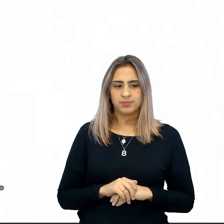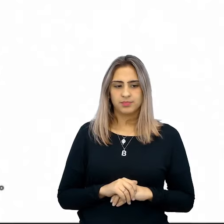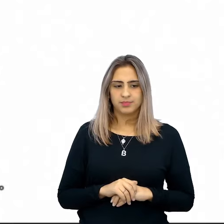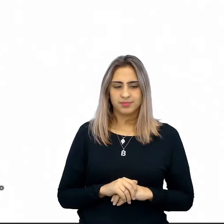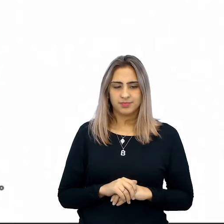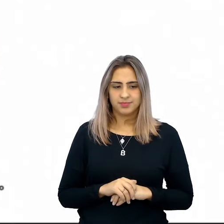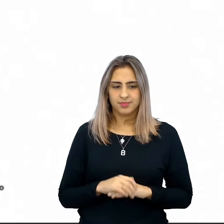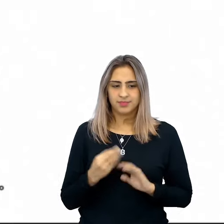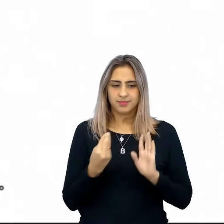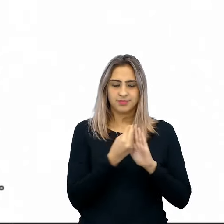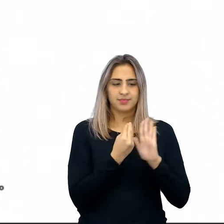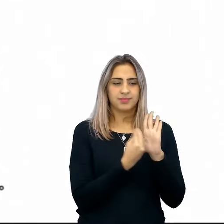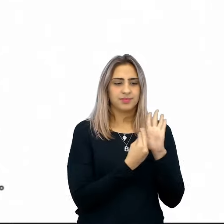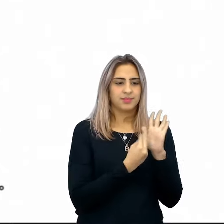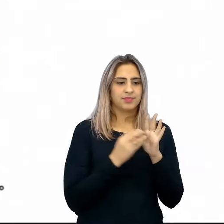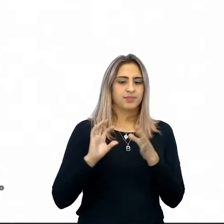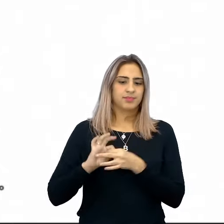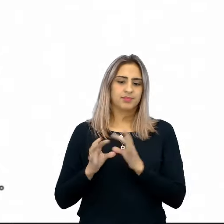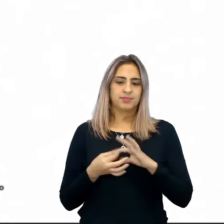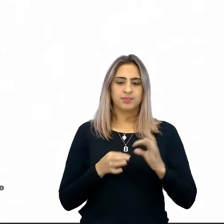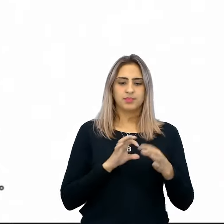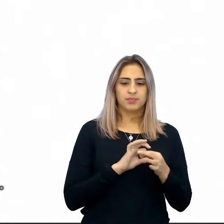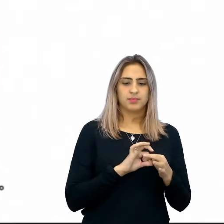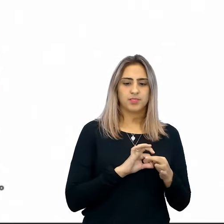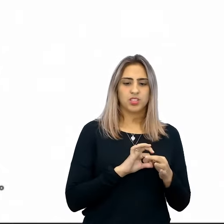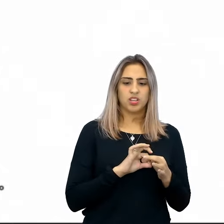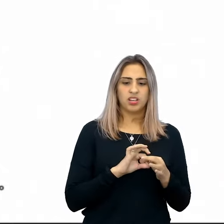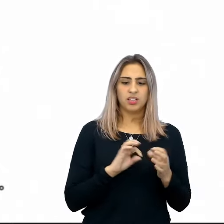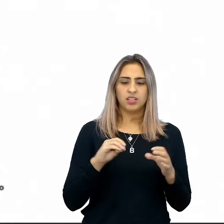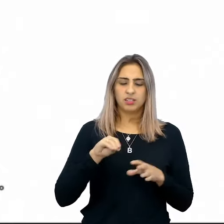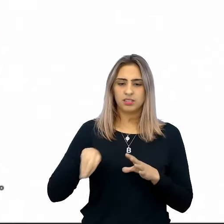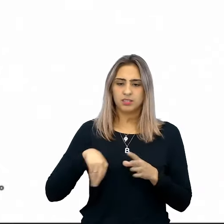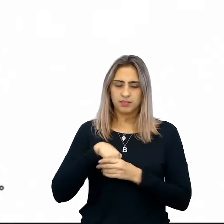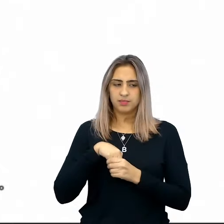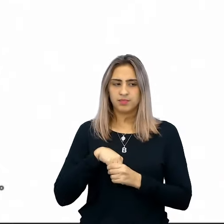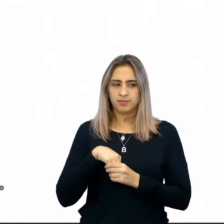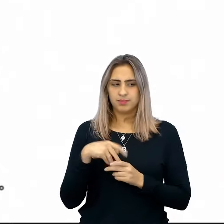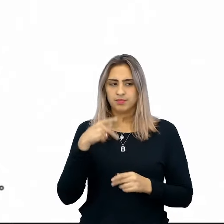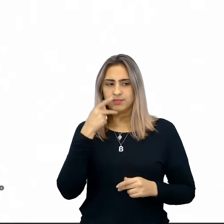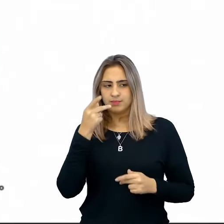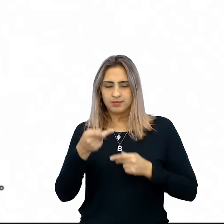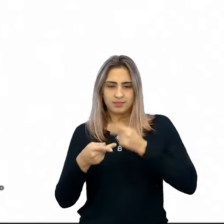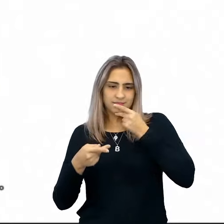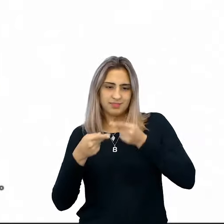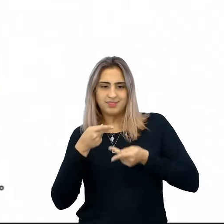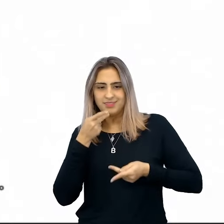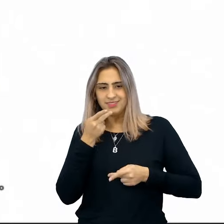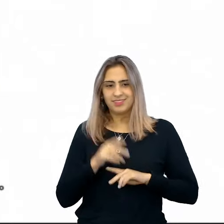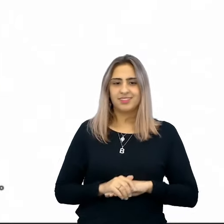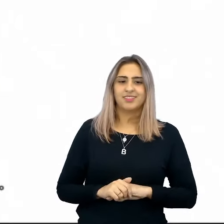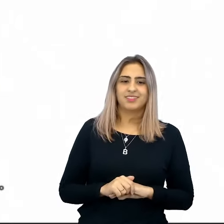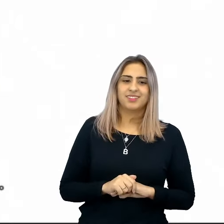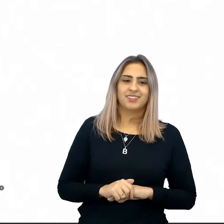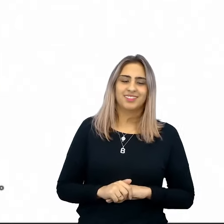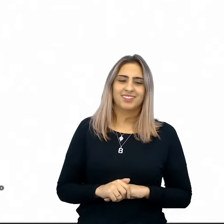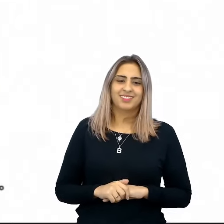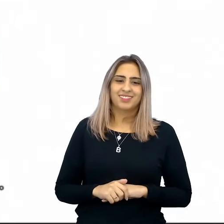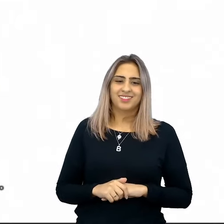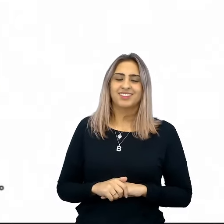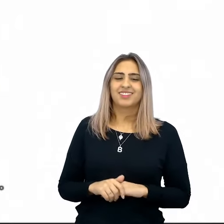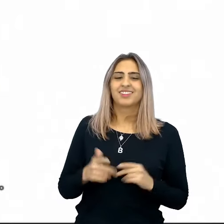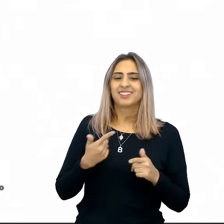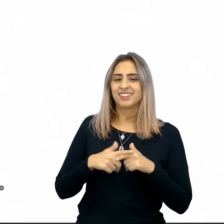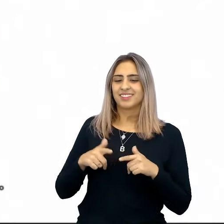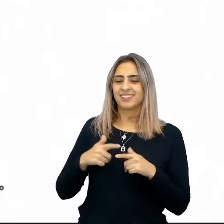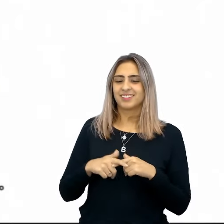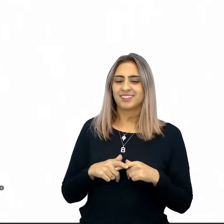né, utilizando um marca-texto ou um lápis amarelo. Super funciona, gente, isso que eu já utilizei em sala de aula. Então, você pegar a pergunta da situação problema e